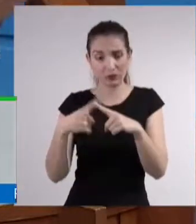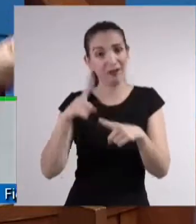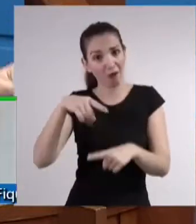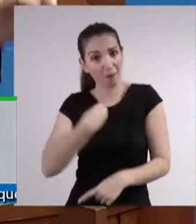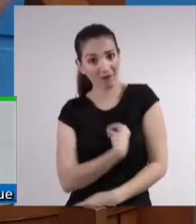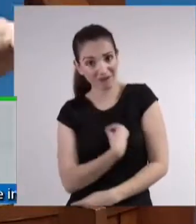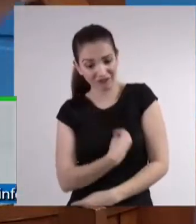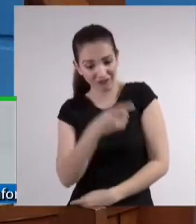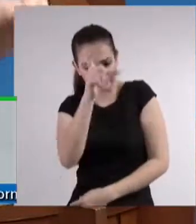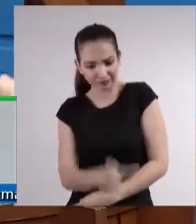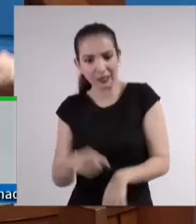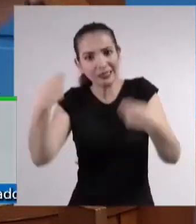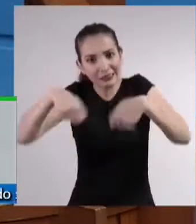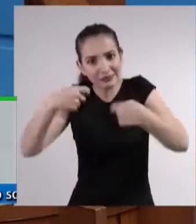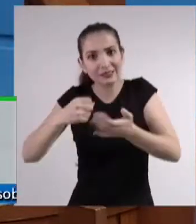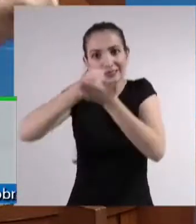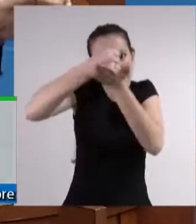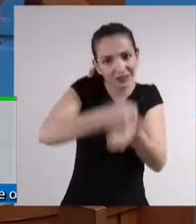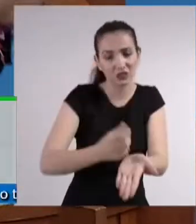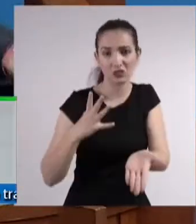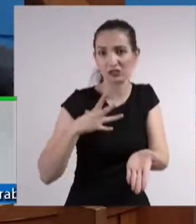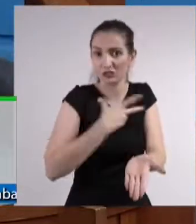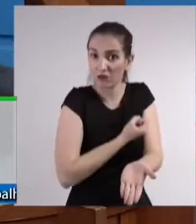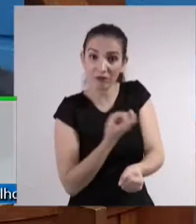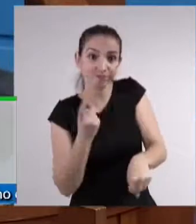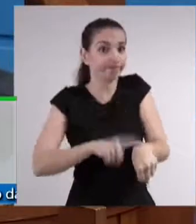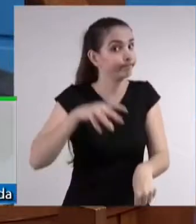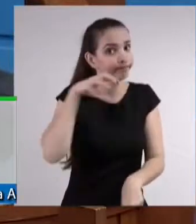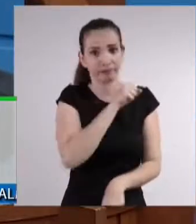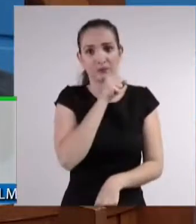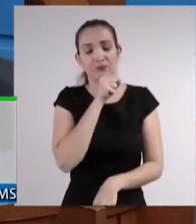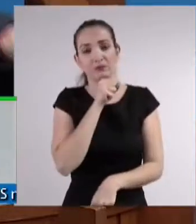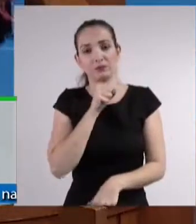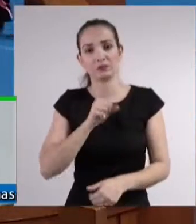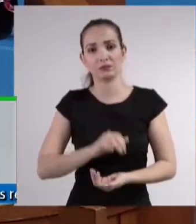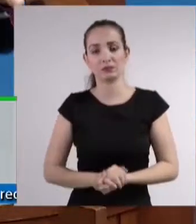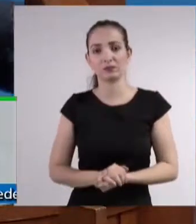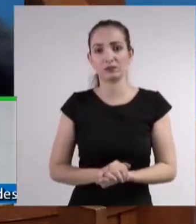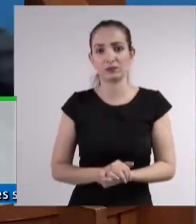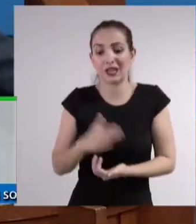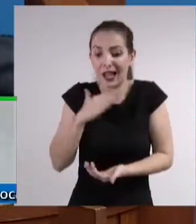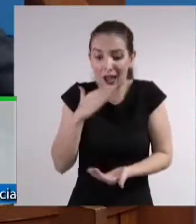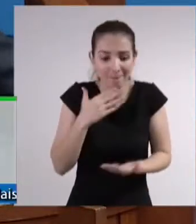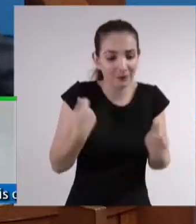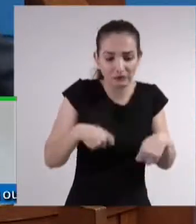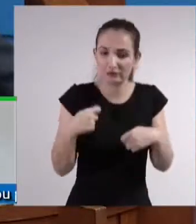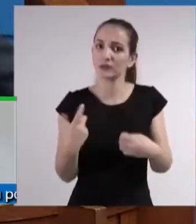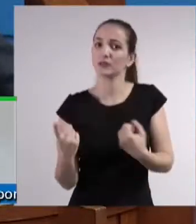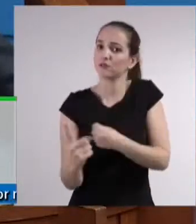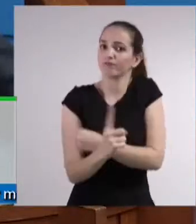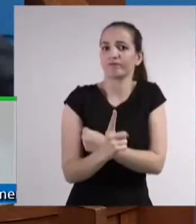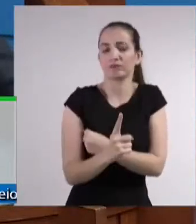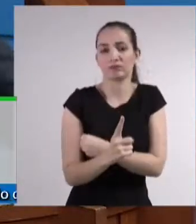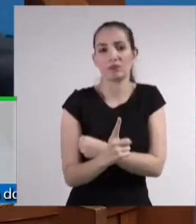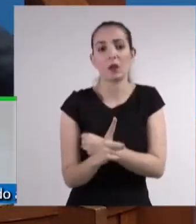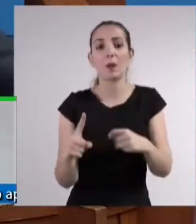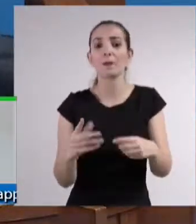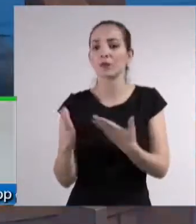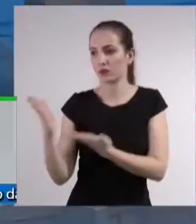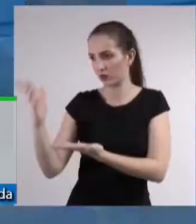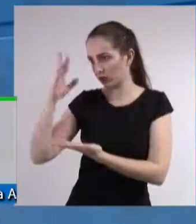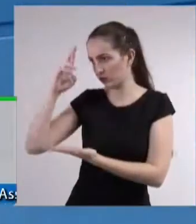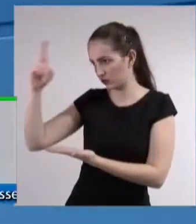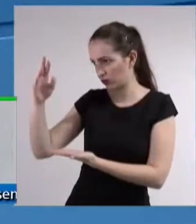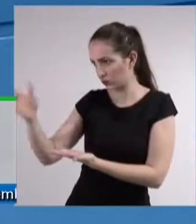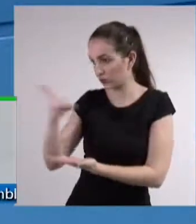que está precisando desse socorro emergencial. E Vossa Excelência, deputada Amarildo, sempre que vem